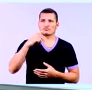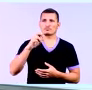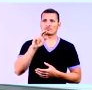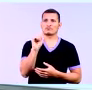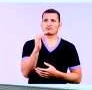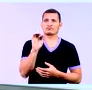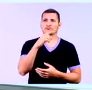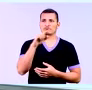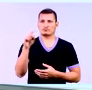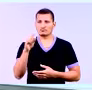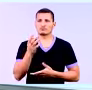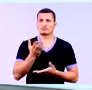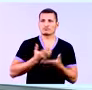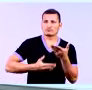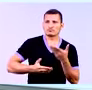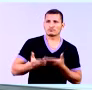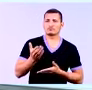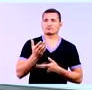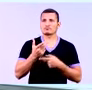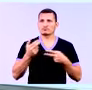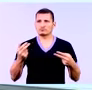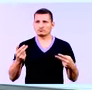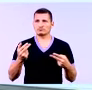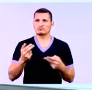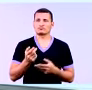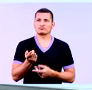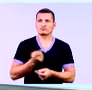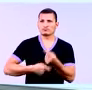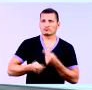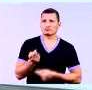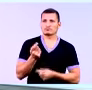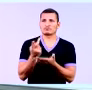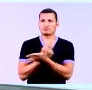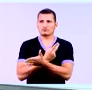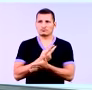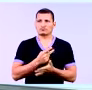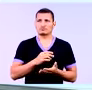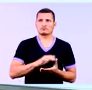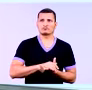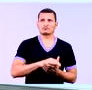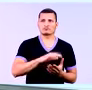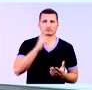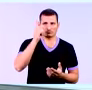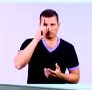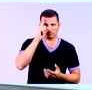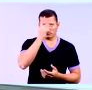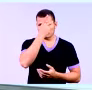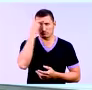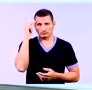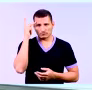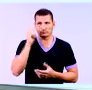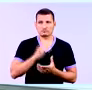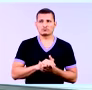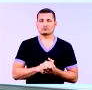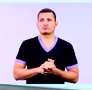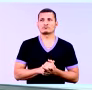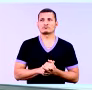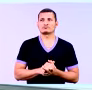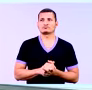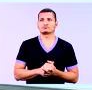né, todas essas rotinas, todas essas negociações que acontecem no dia a dia das pessoas e das